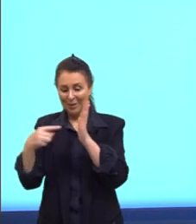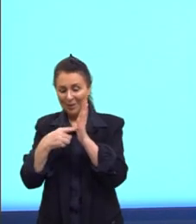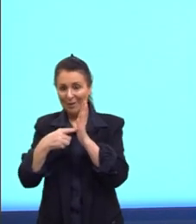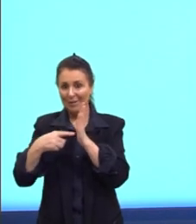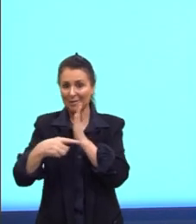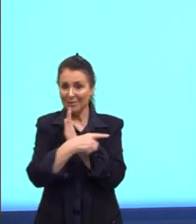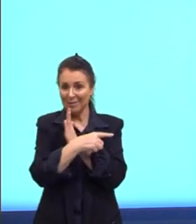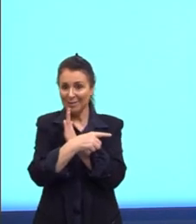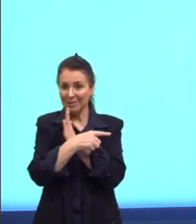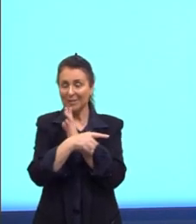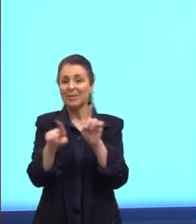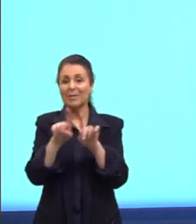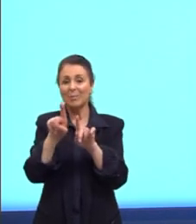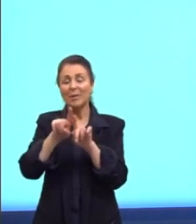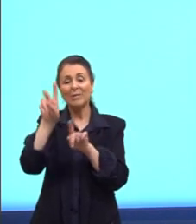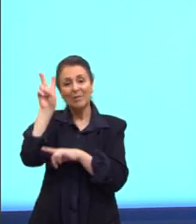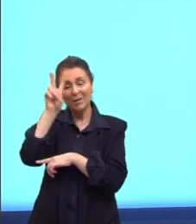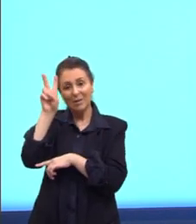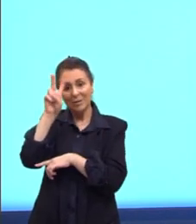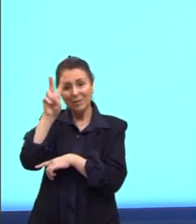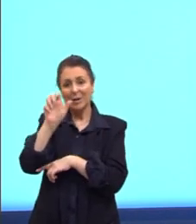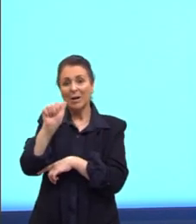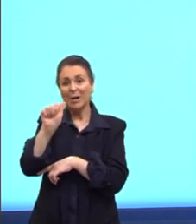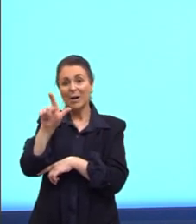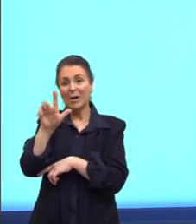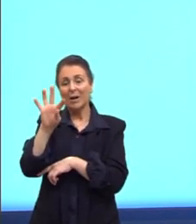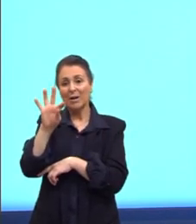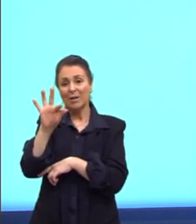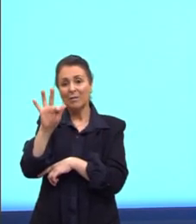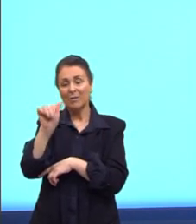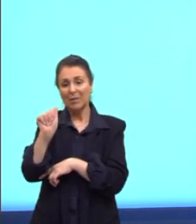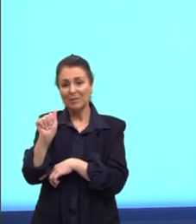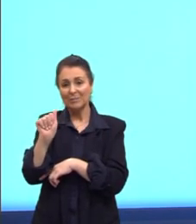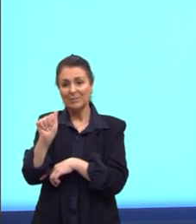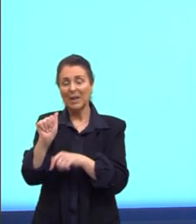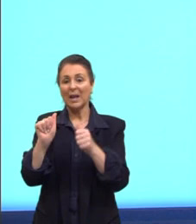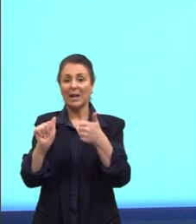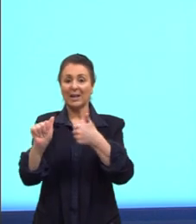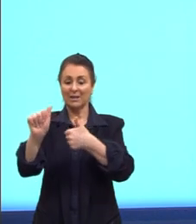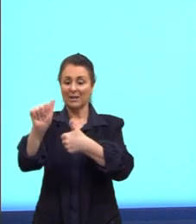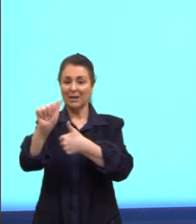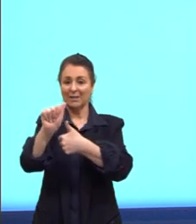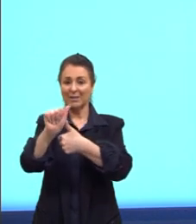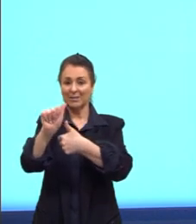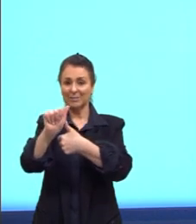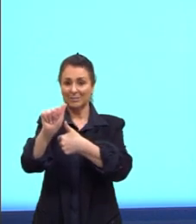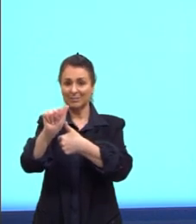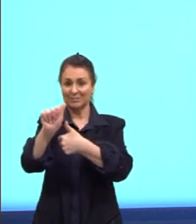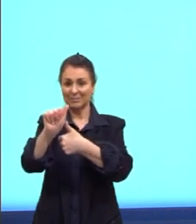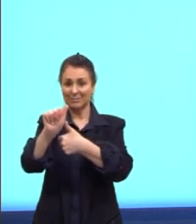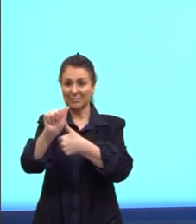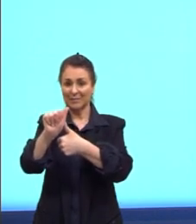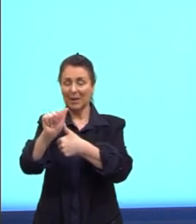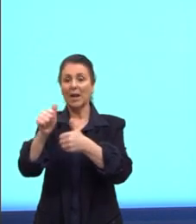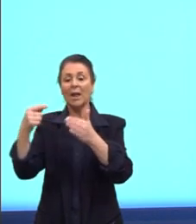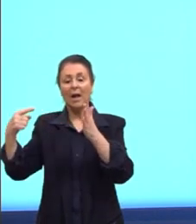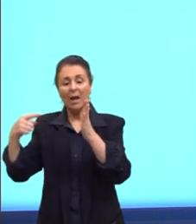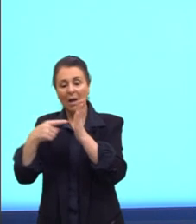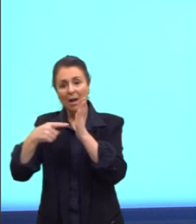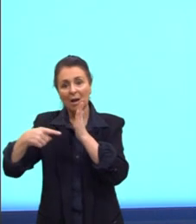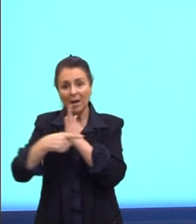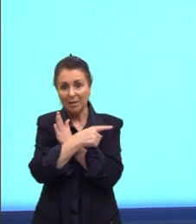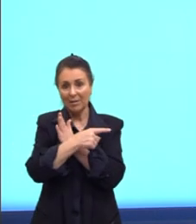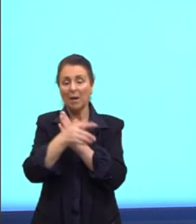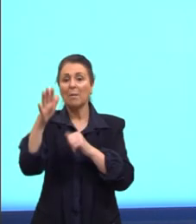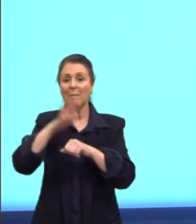pele a gente também vai na Alfa então a Alpha está na alternativa a a menor poder de penetração mais